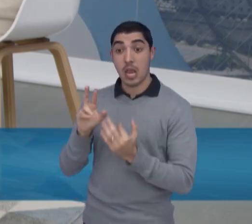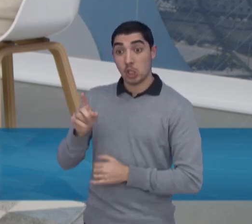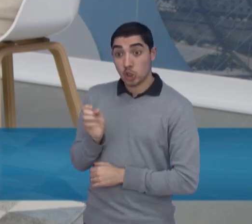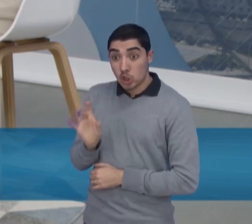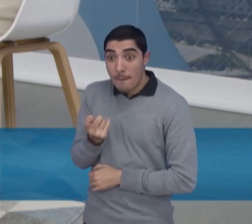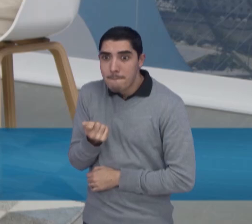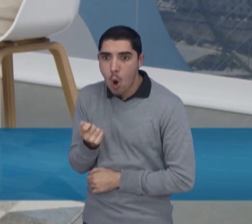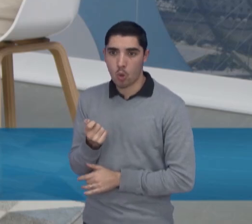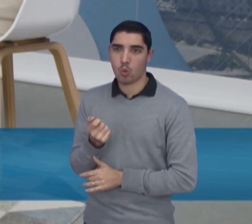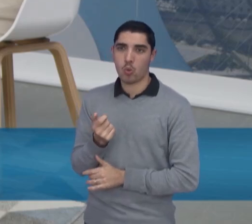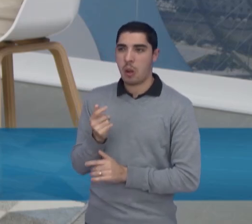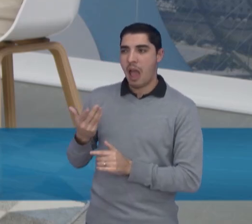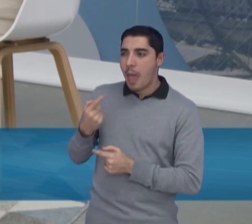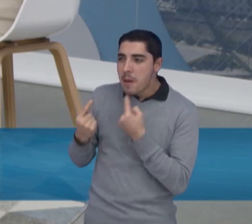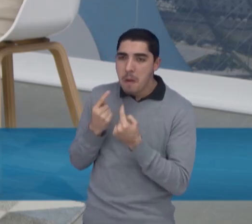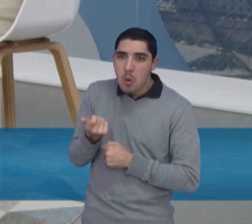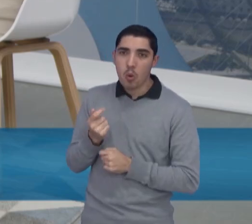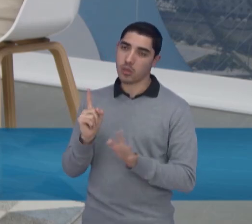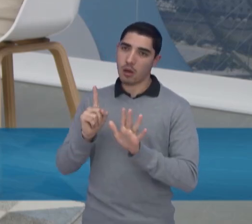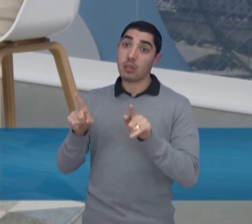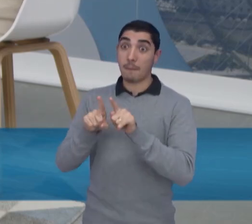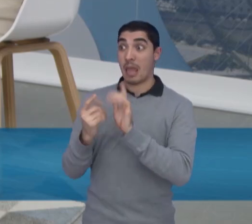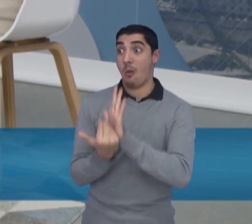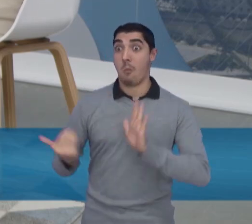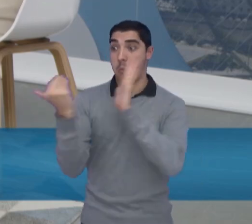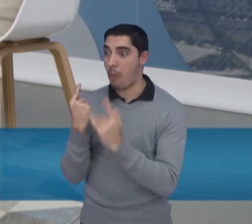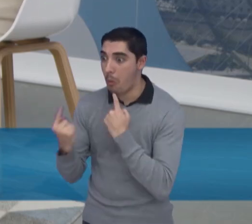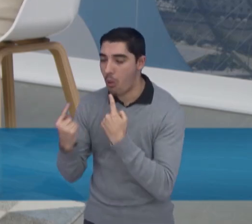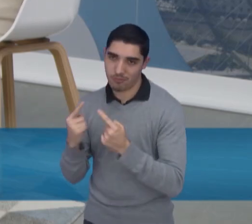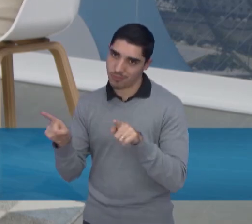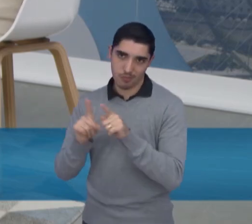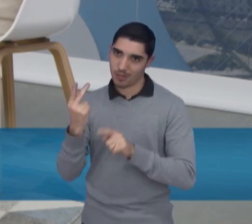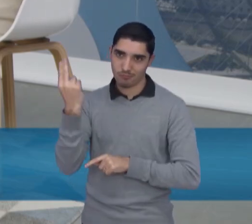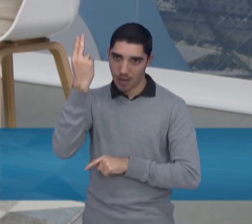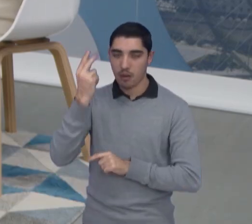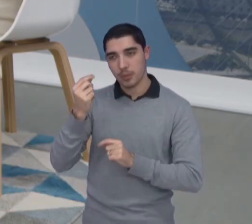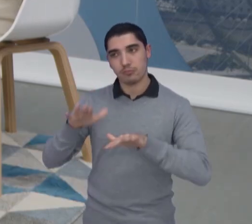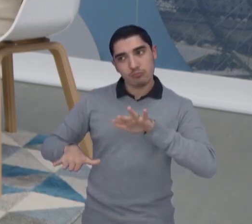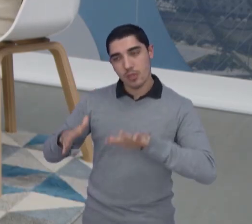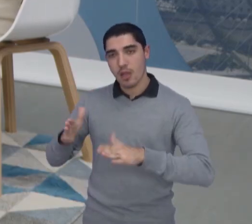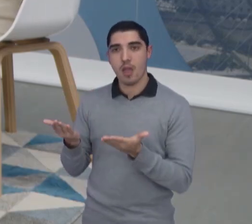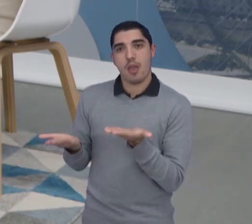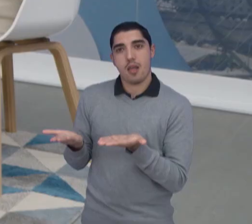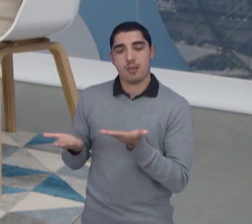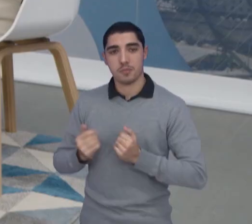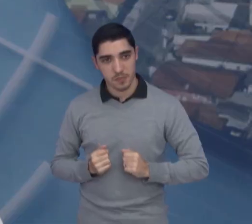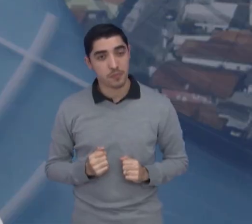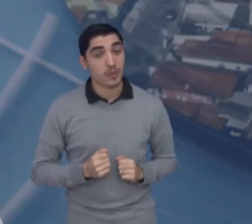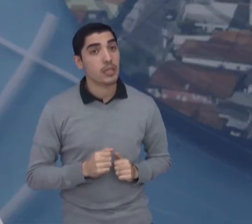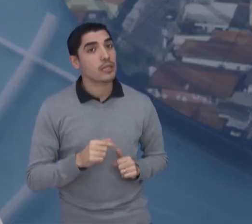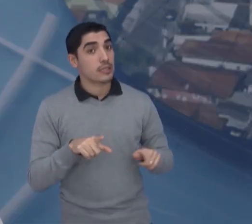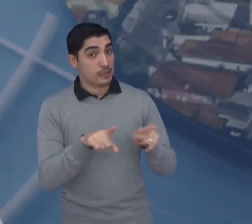tanto. Então, acho que fica, como você bem colocou, um equilíbrio de também ter a autoridade do pai e mãe, que existe essa autoridade, óbvio. E é difícil, né, chegar